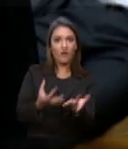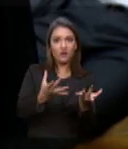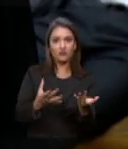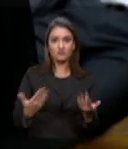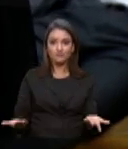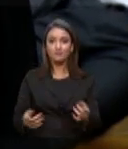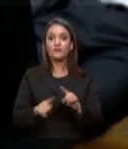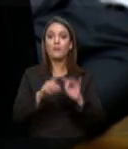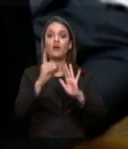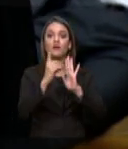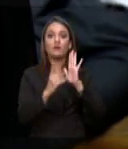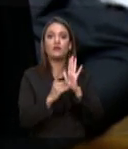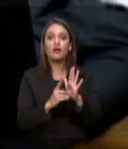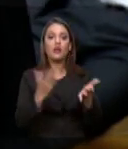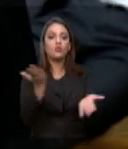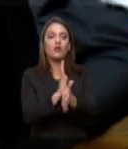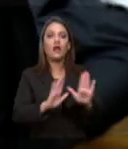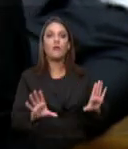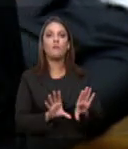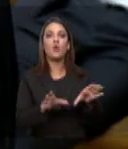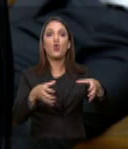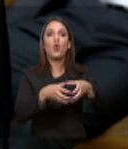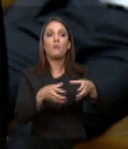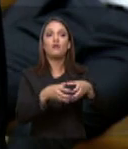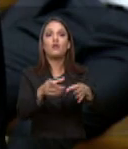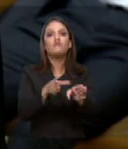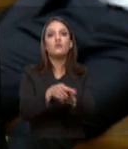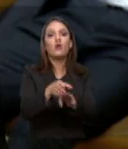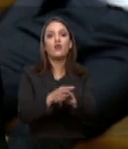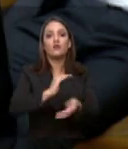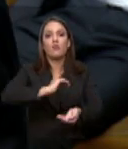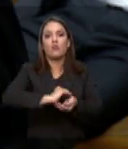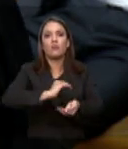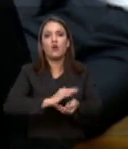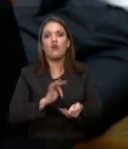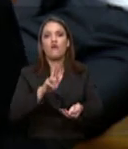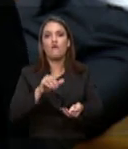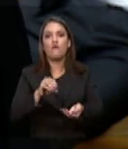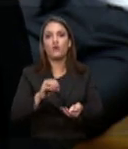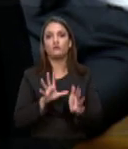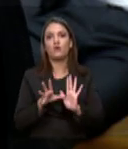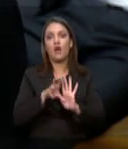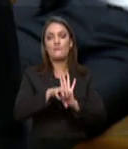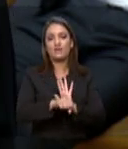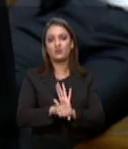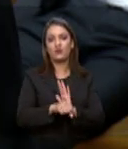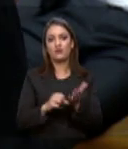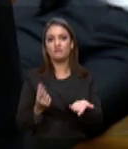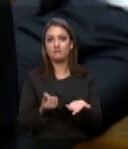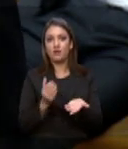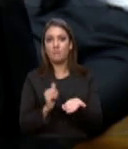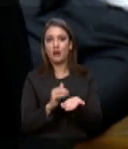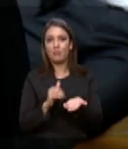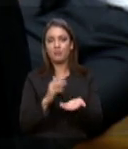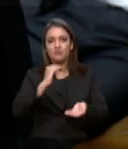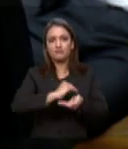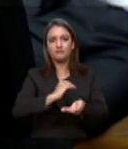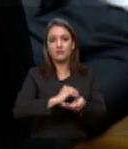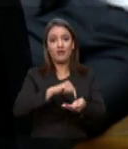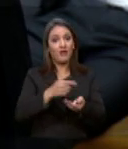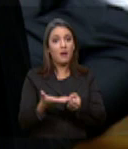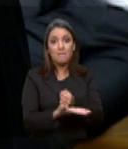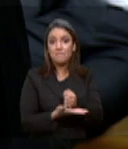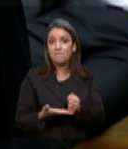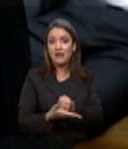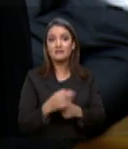que extinguiram o comitê técnico, comitê orientador do Fundo Amazônia, que vem a ser, inclusive, a base